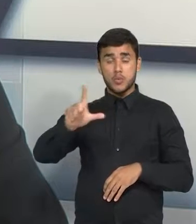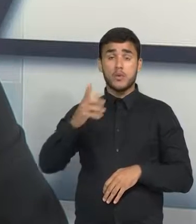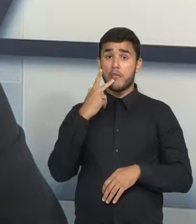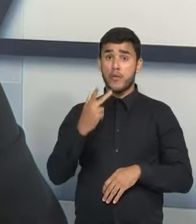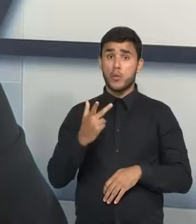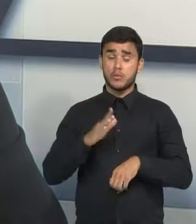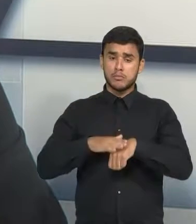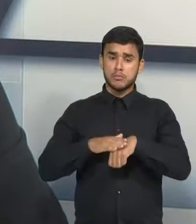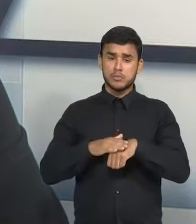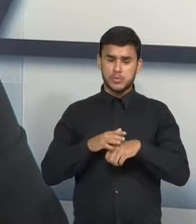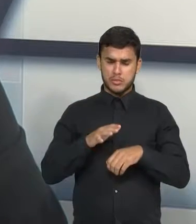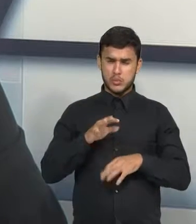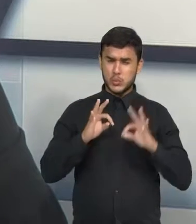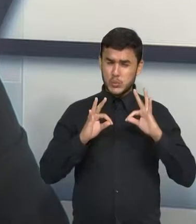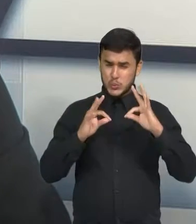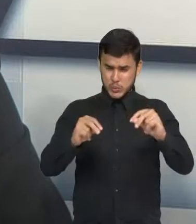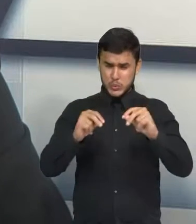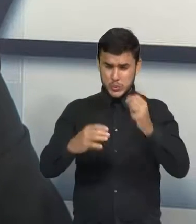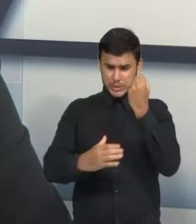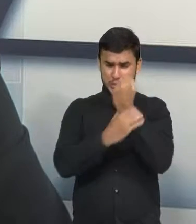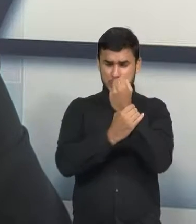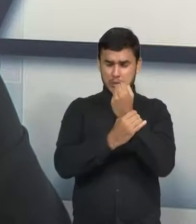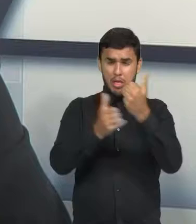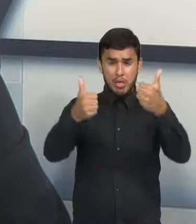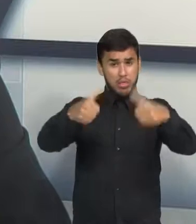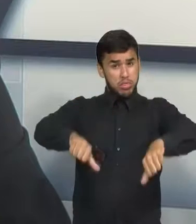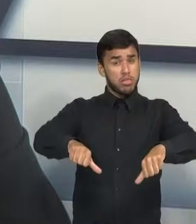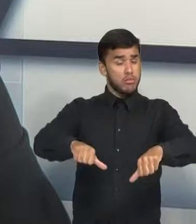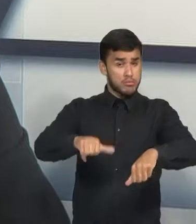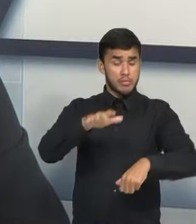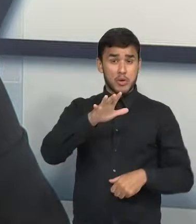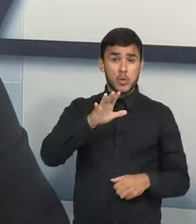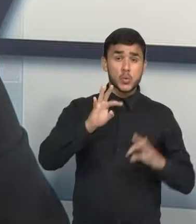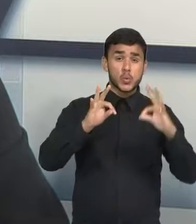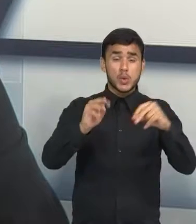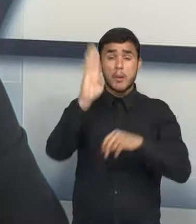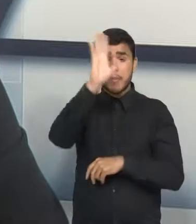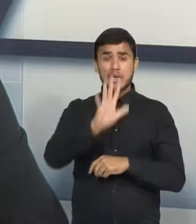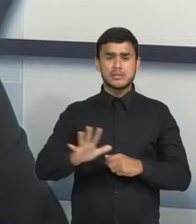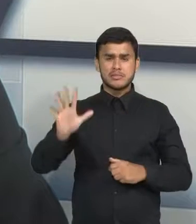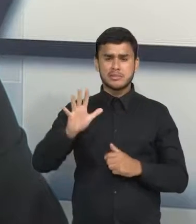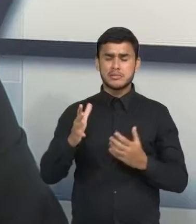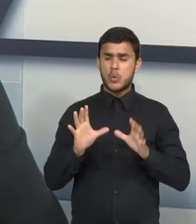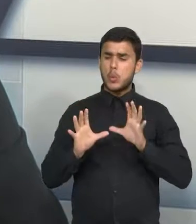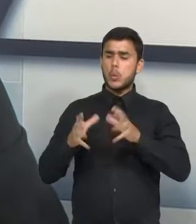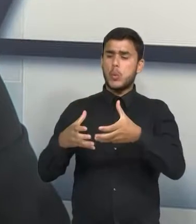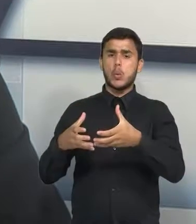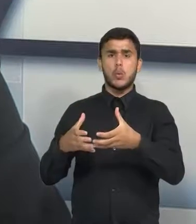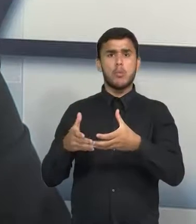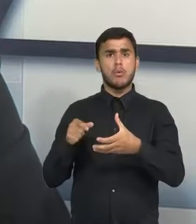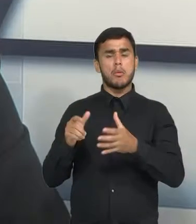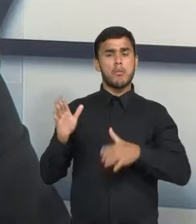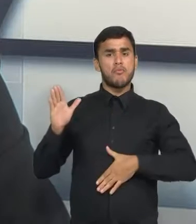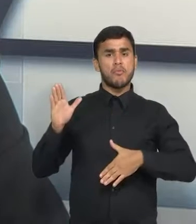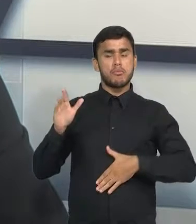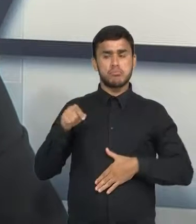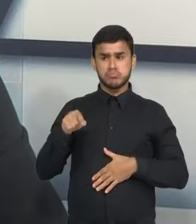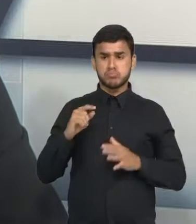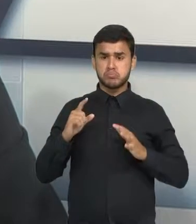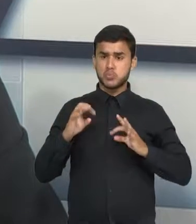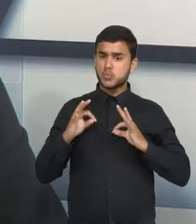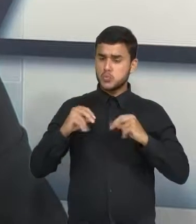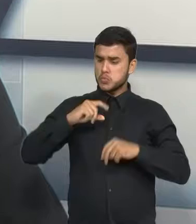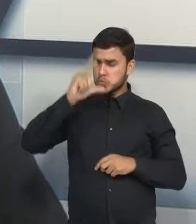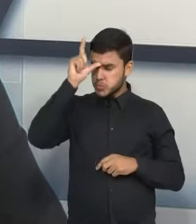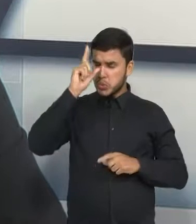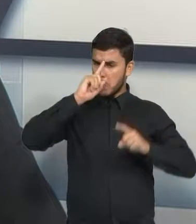sistema de segurança pública no país está falido. Segundo ele, a situação chegou a tal ponto que facções estão no comando de